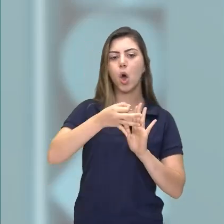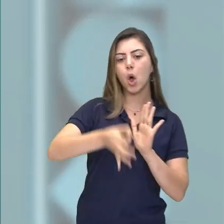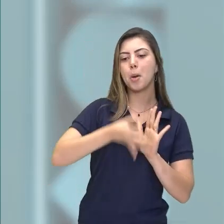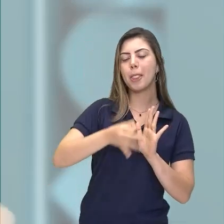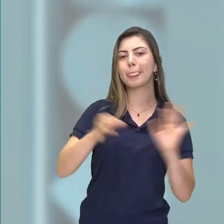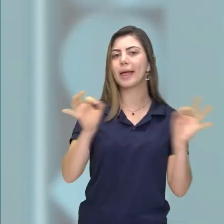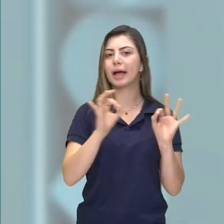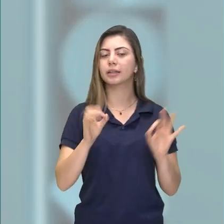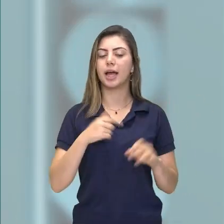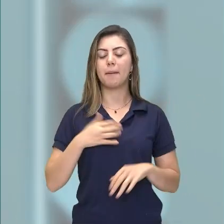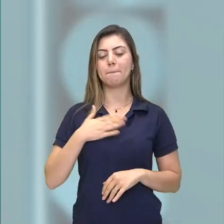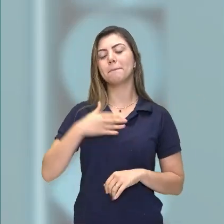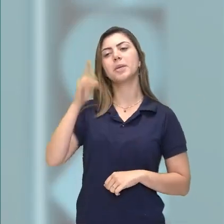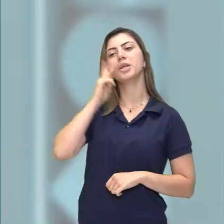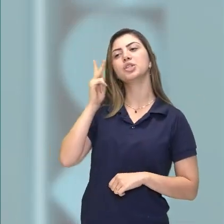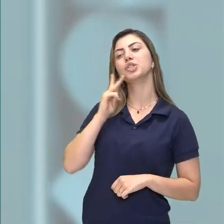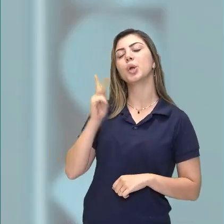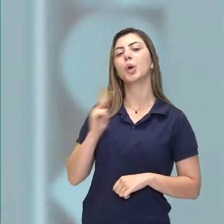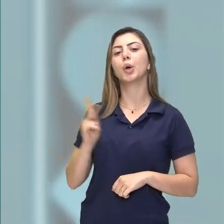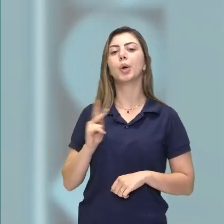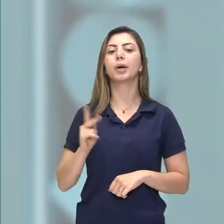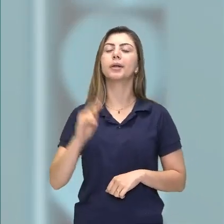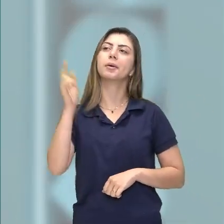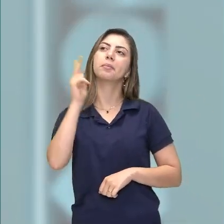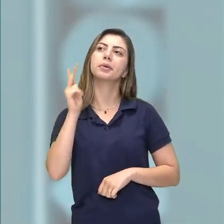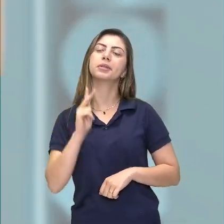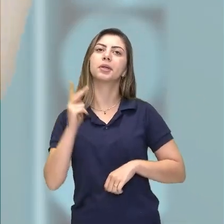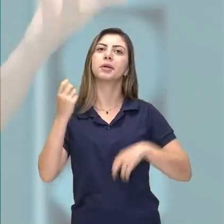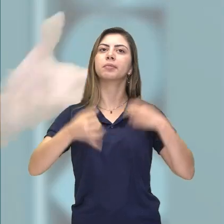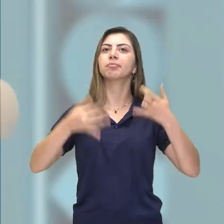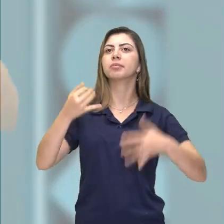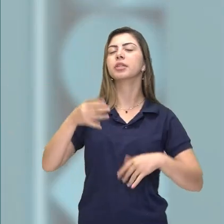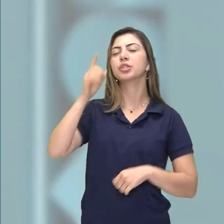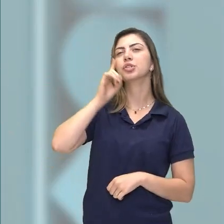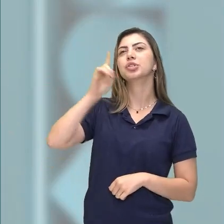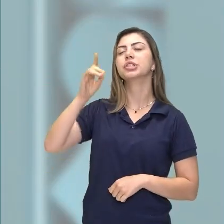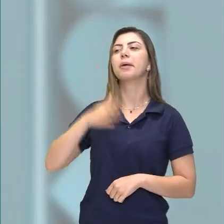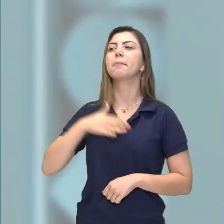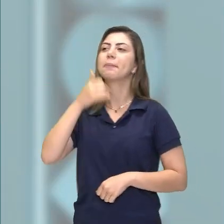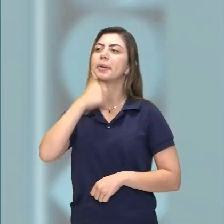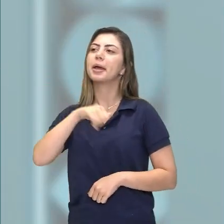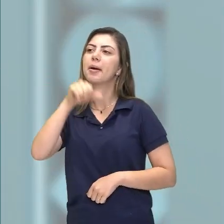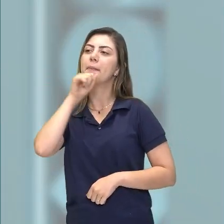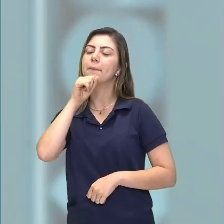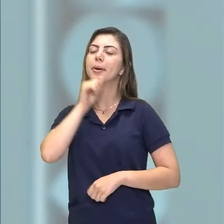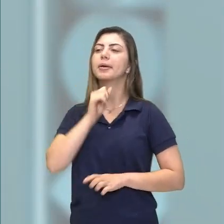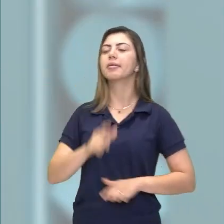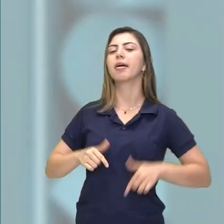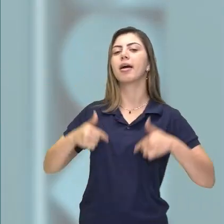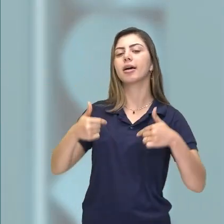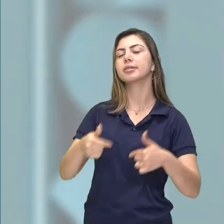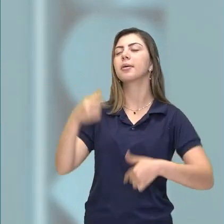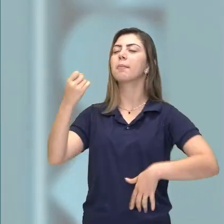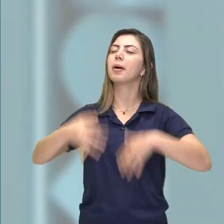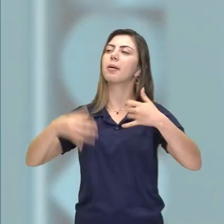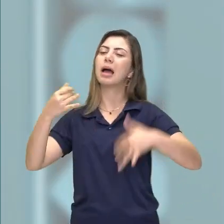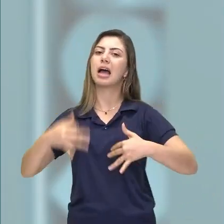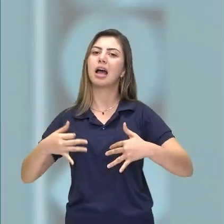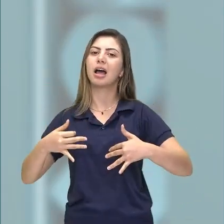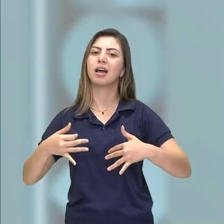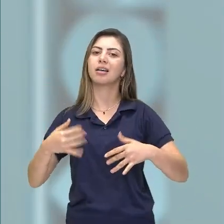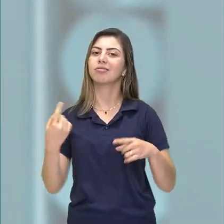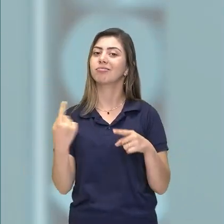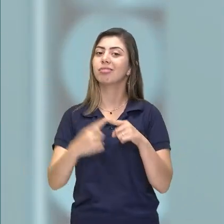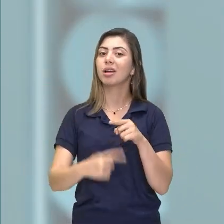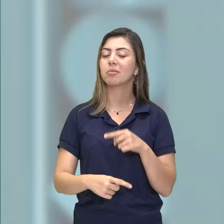vou contar a minha história aqui, por exemplo. Vou contar uma história. Era um dia a minha mãe que fazia tal coisa e não sei mais o que. Não, se for realmente